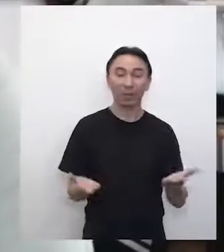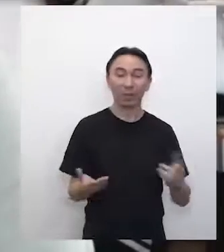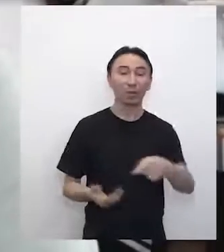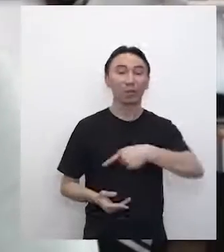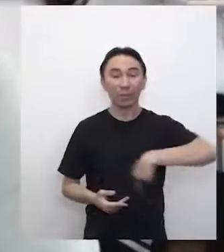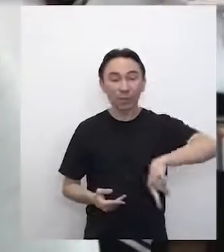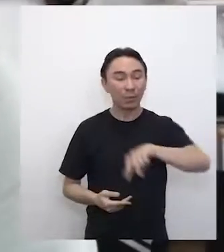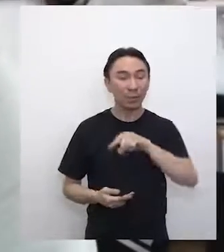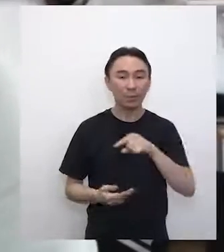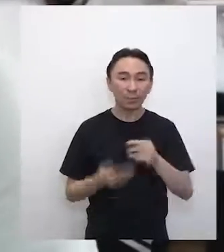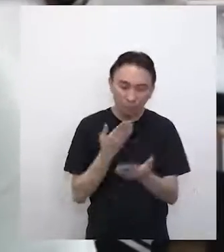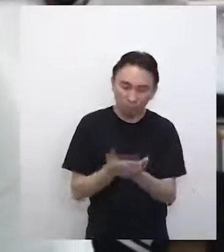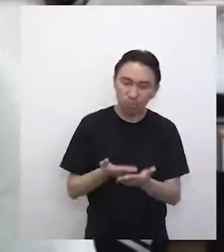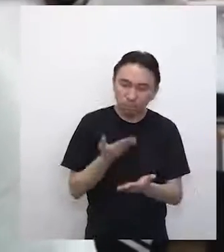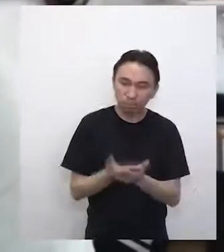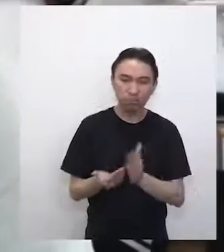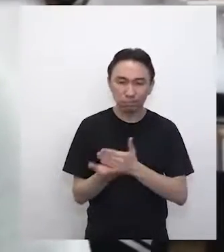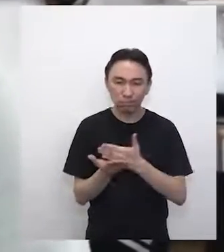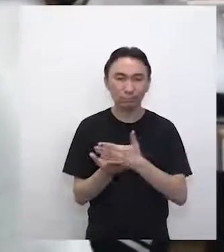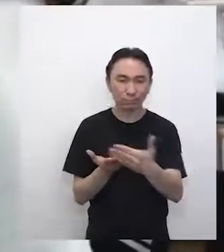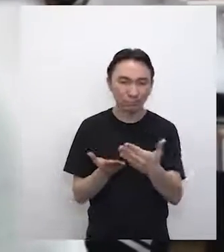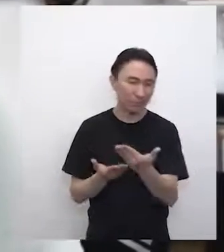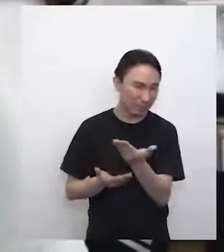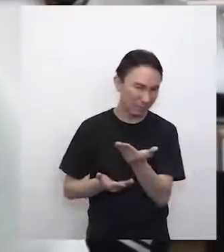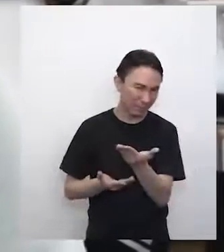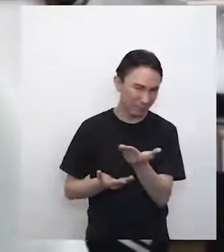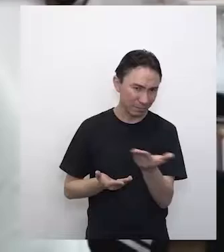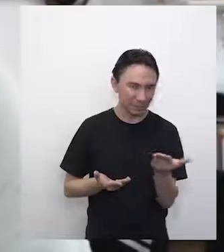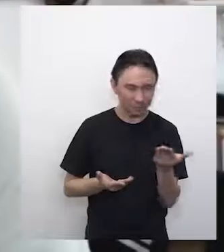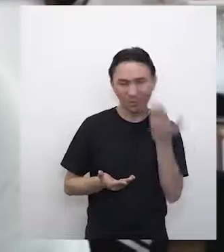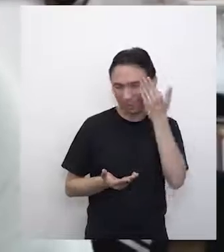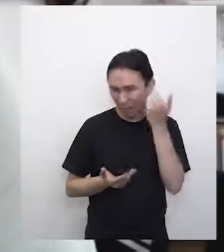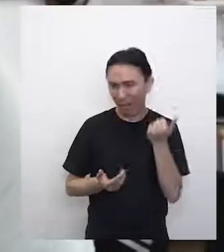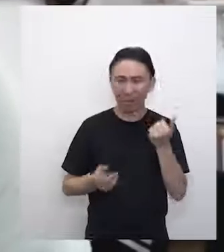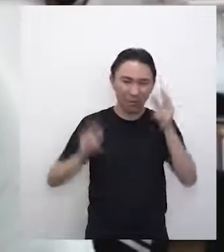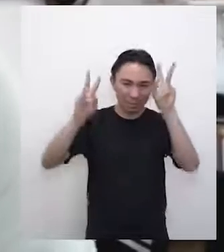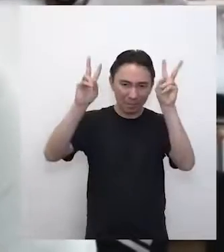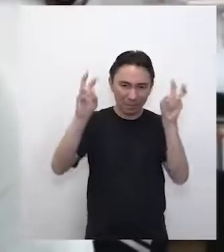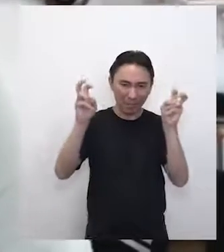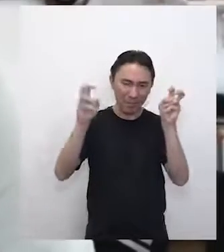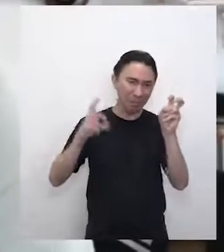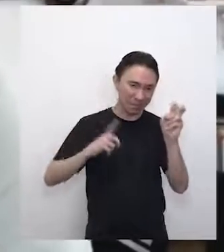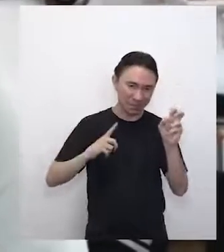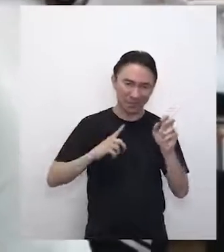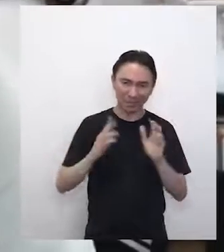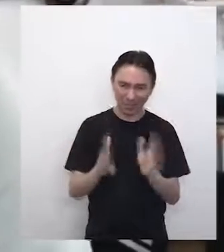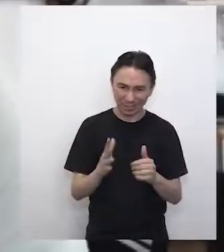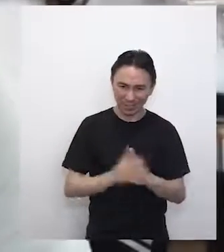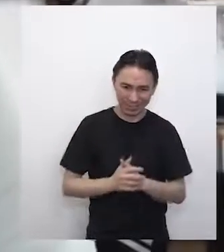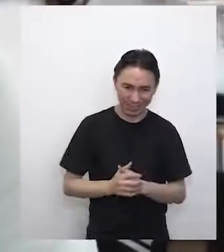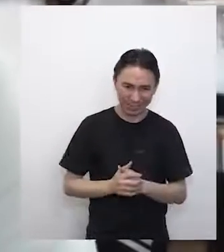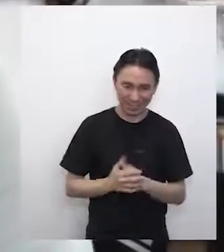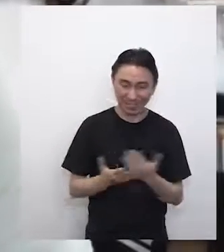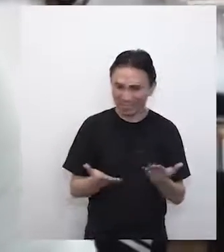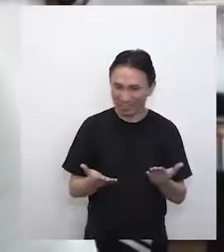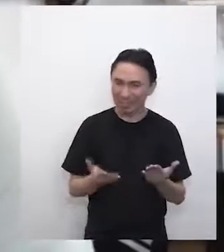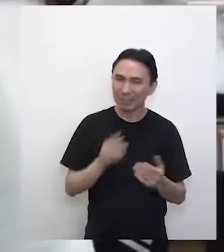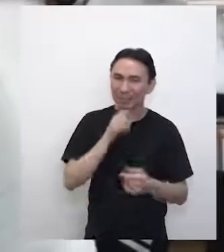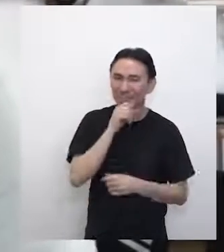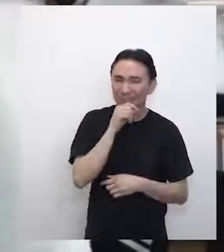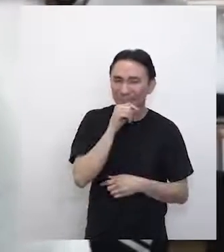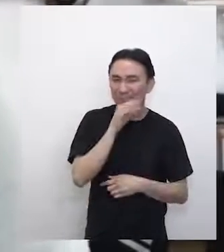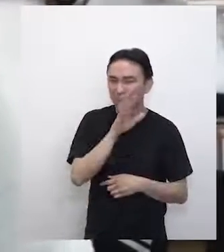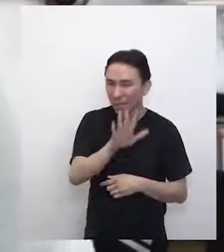nossa aula, né, vocês já sabem mais ou menos qual é o nosso tema, né, pelo nome que a Núbia acabou de falar, mas eu quero